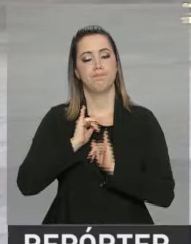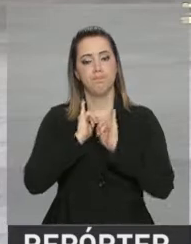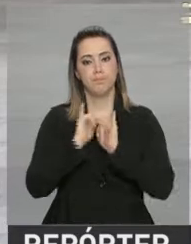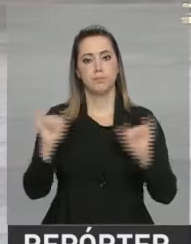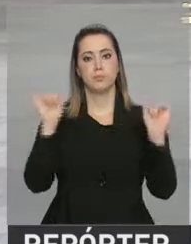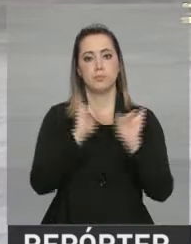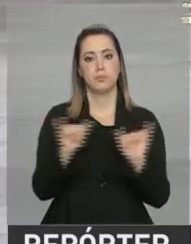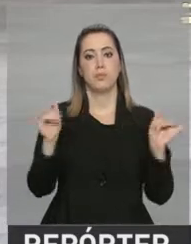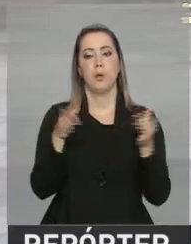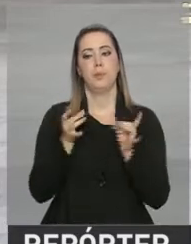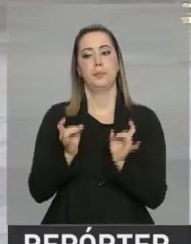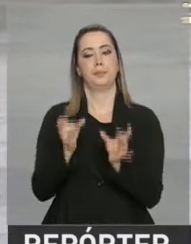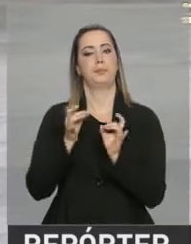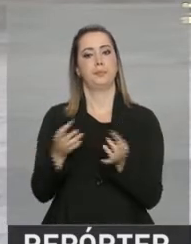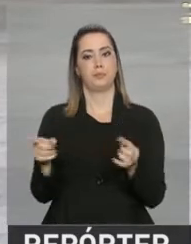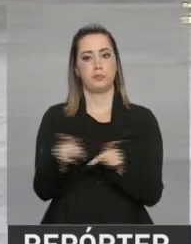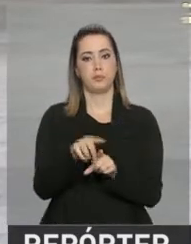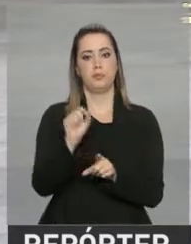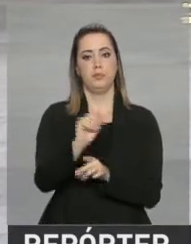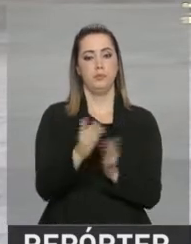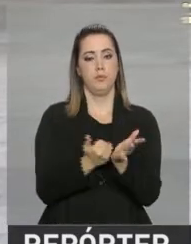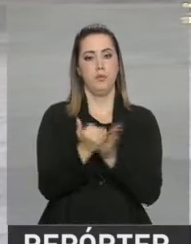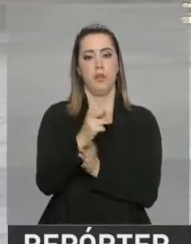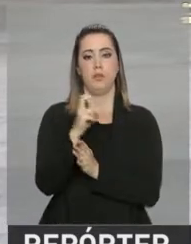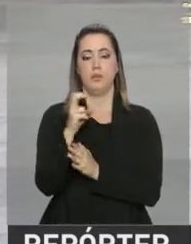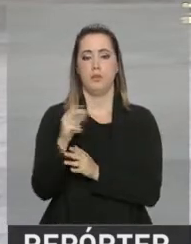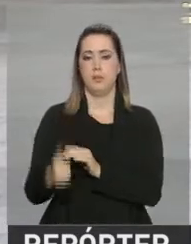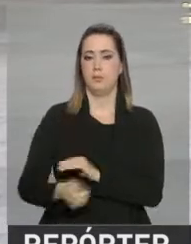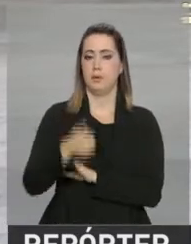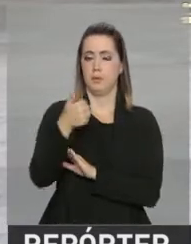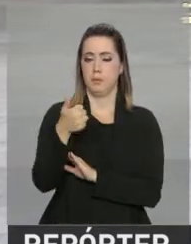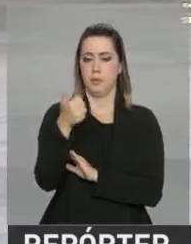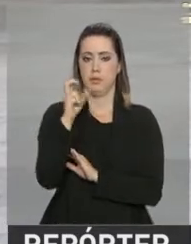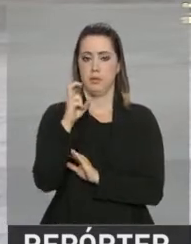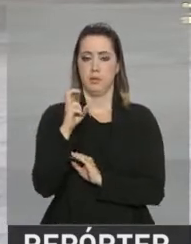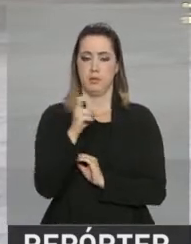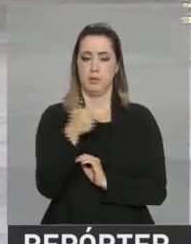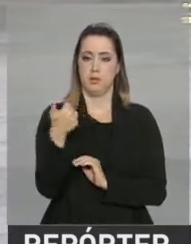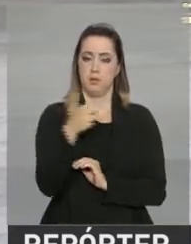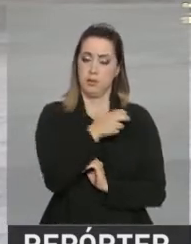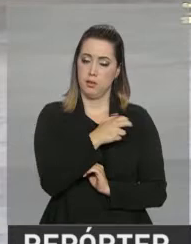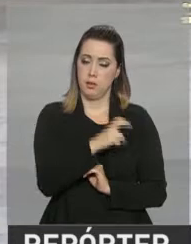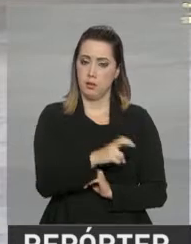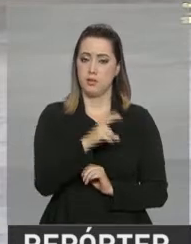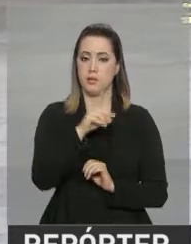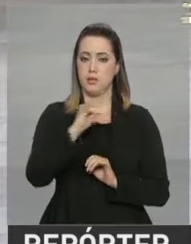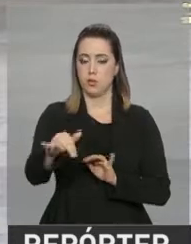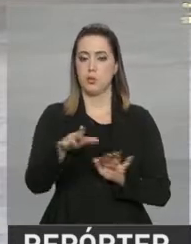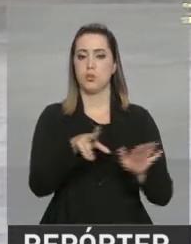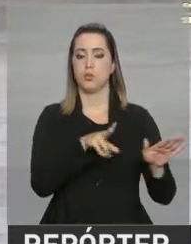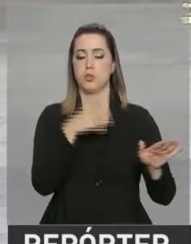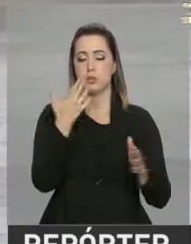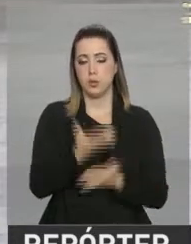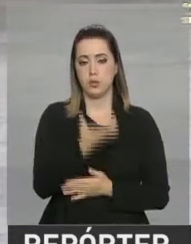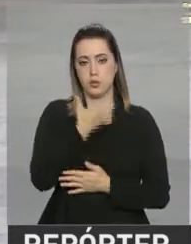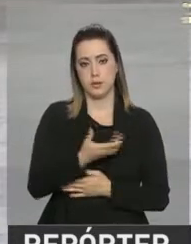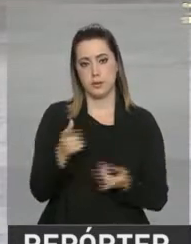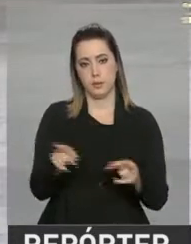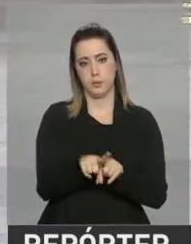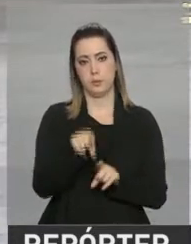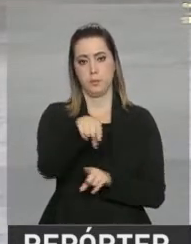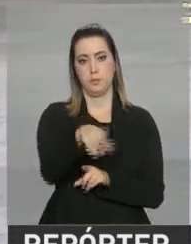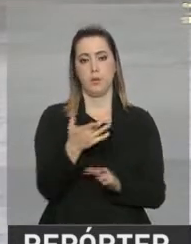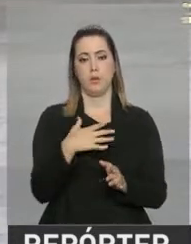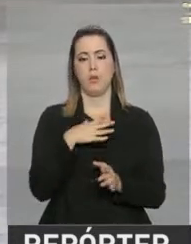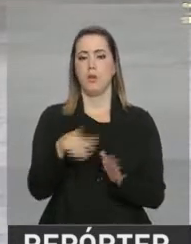sejam abertas na primeira quinzena de janeiro e as obras sejam contratadas em fevereiro. Como você bem disse, o edital